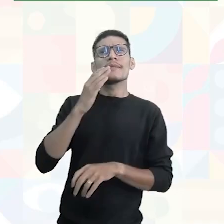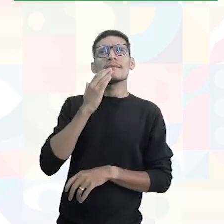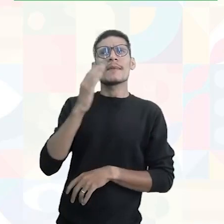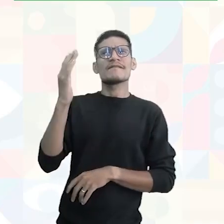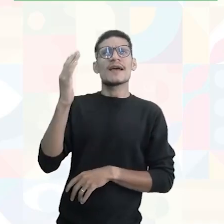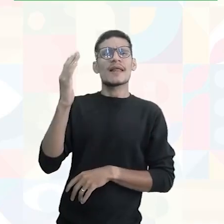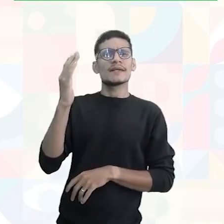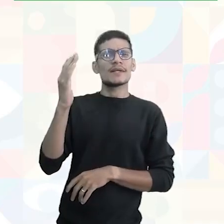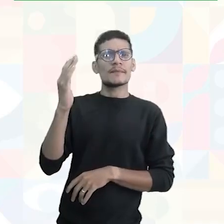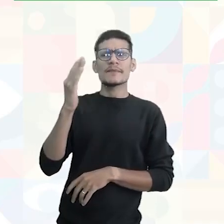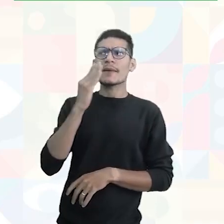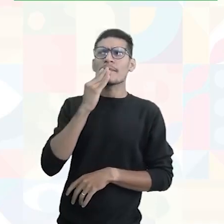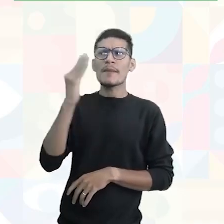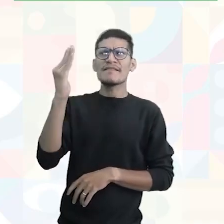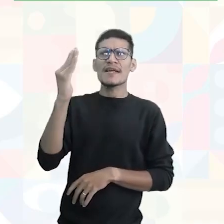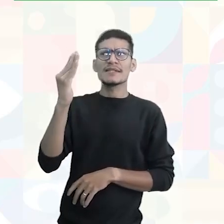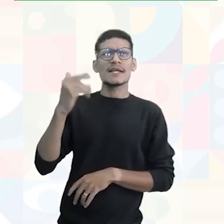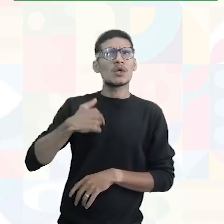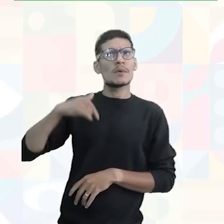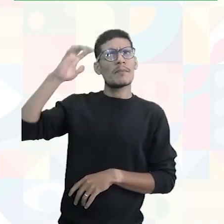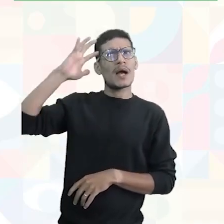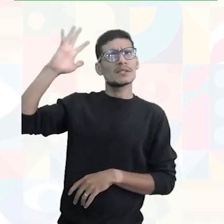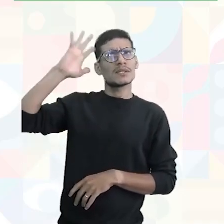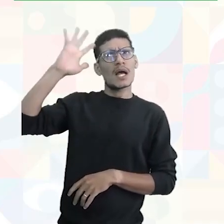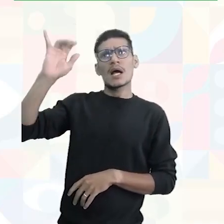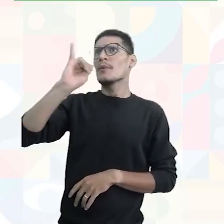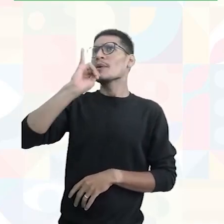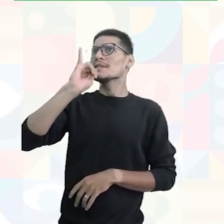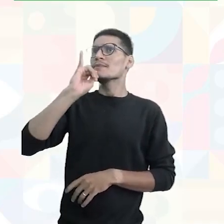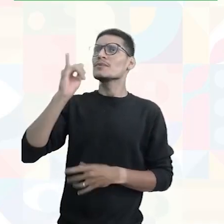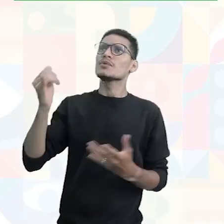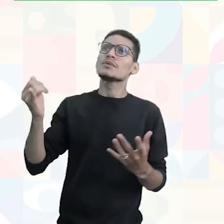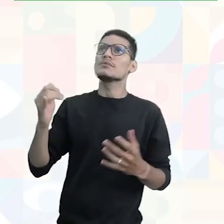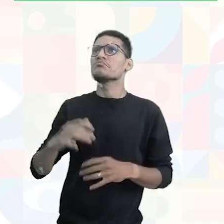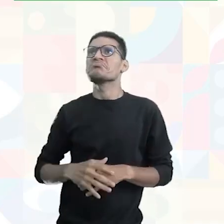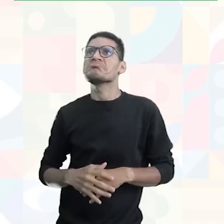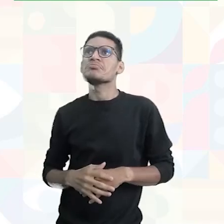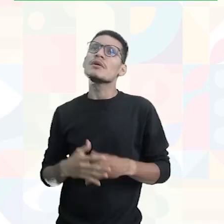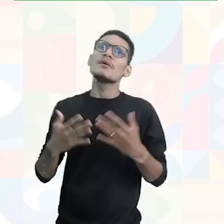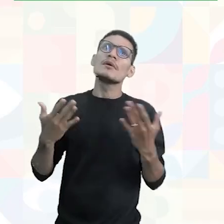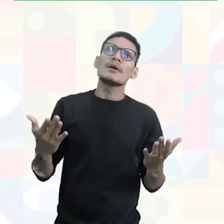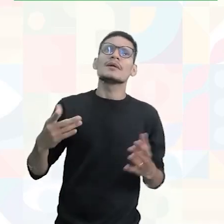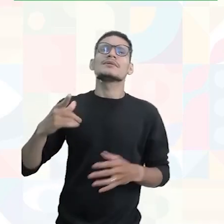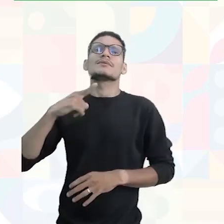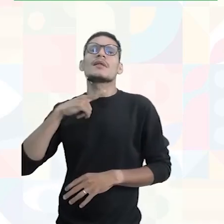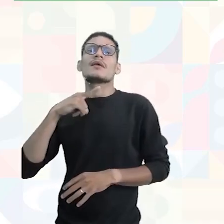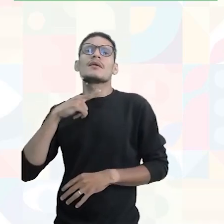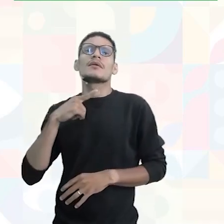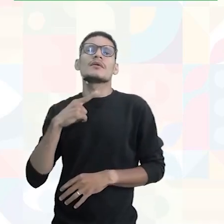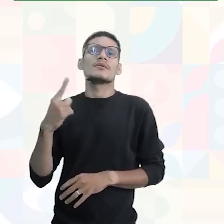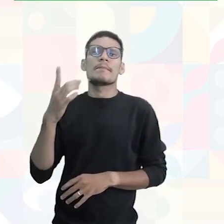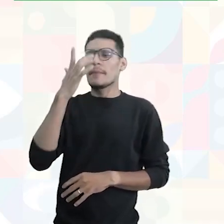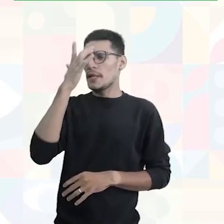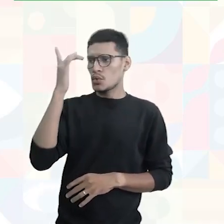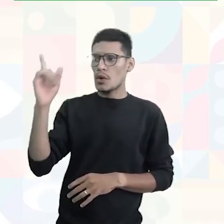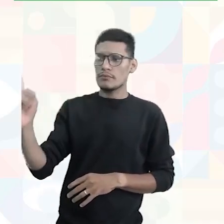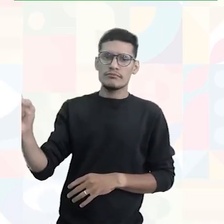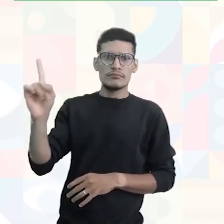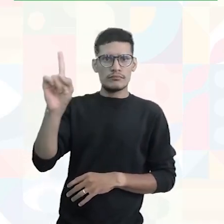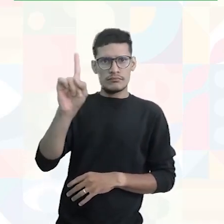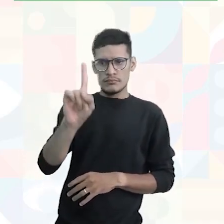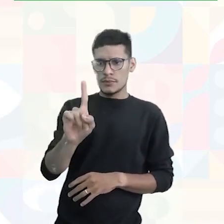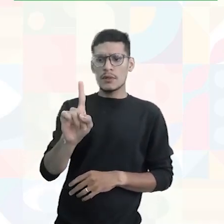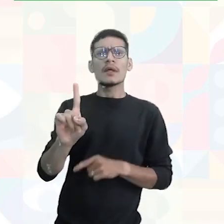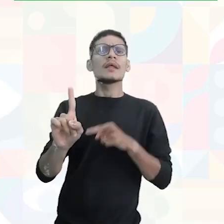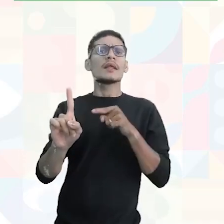preferência e a gente imaginar, por exemplo, que tem uma pessoa, né,